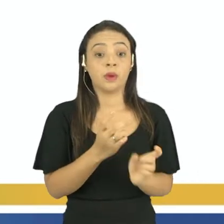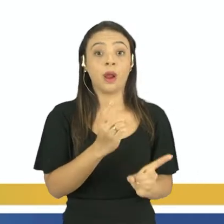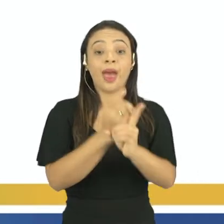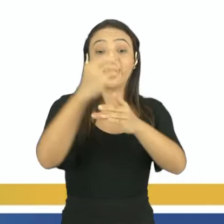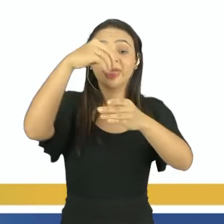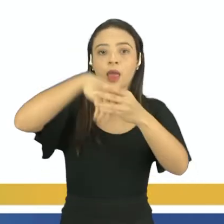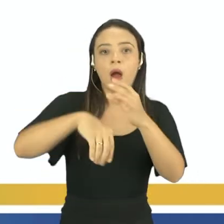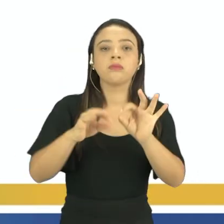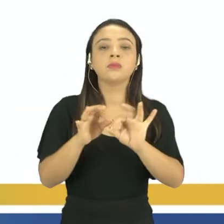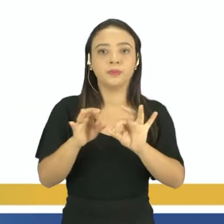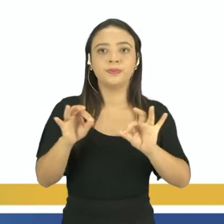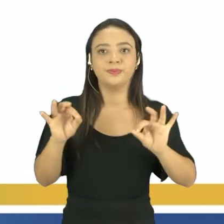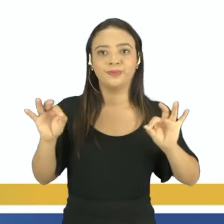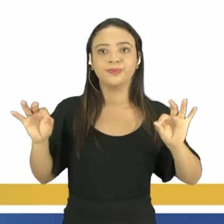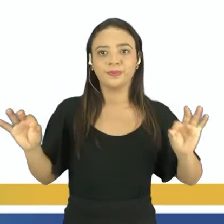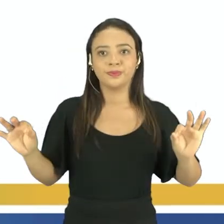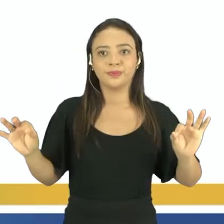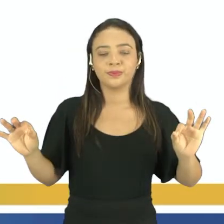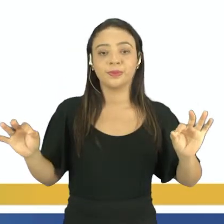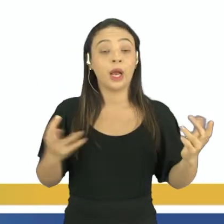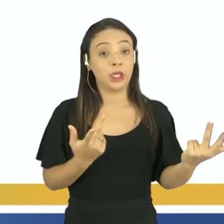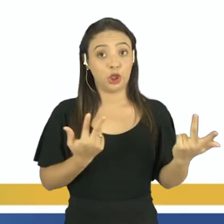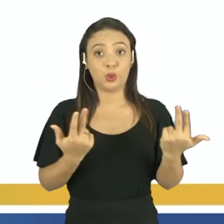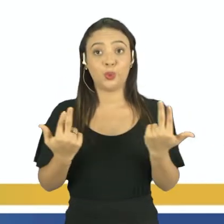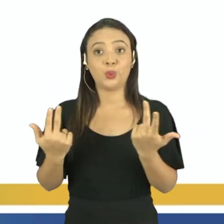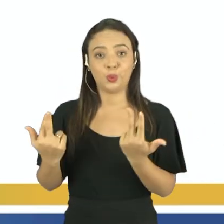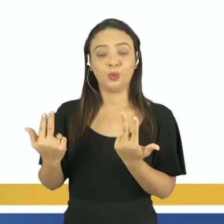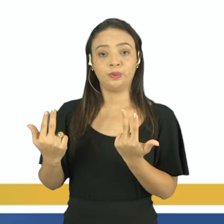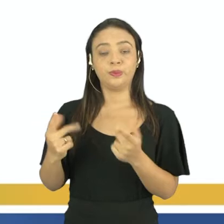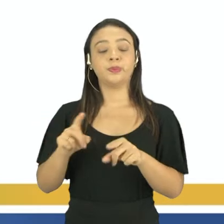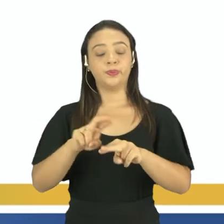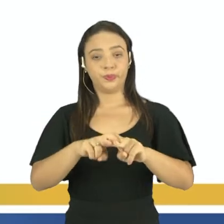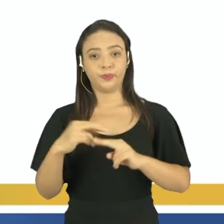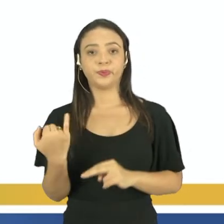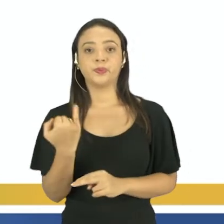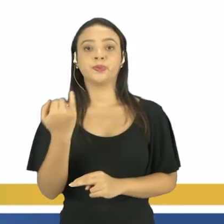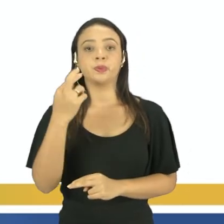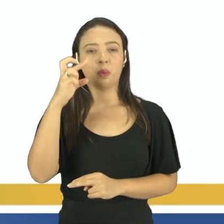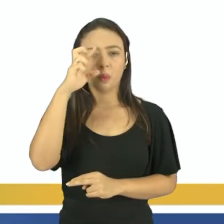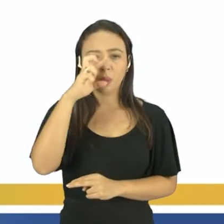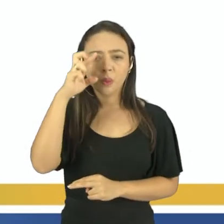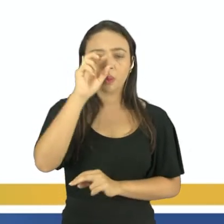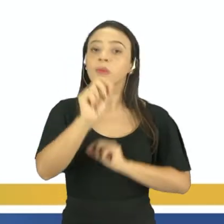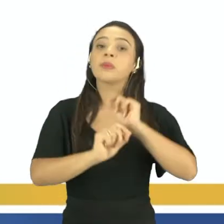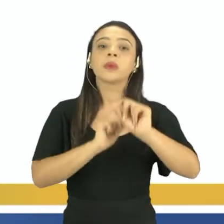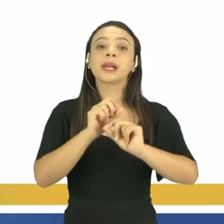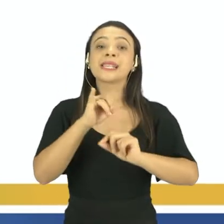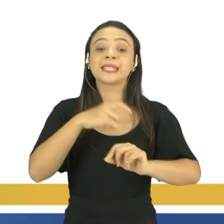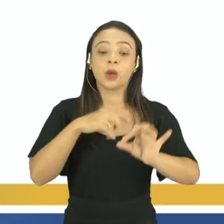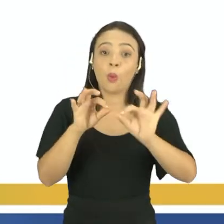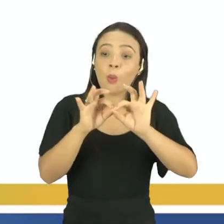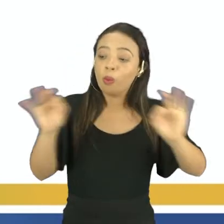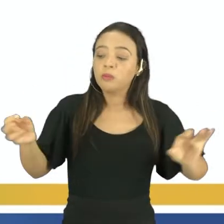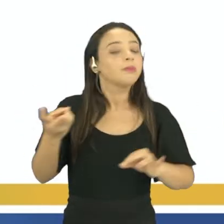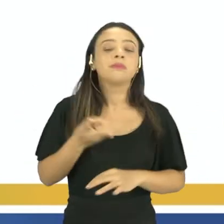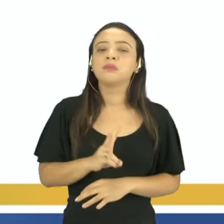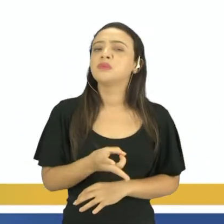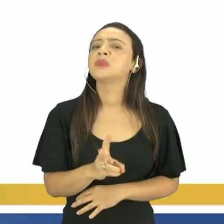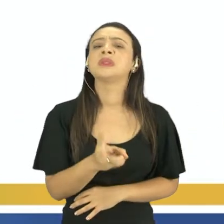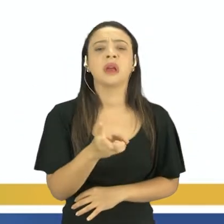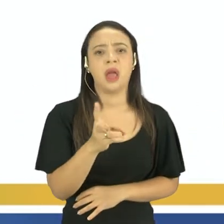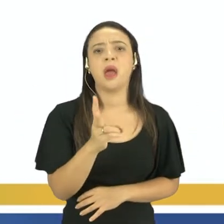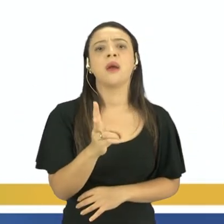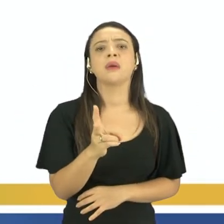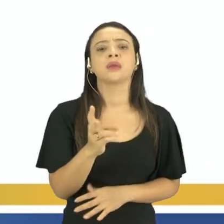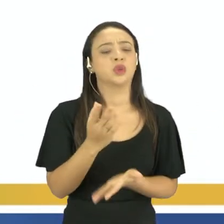da reta, né, a uma mesma medida. Então é importante observar que, enquanto a reta é infinita, né, como eu